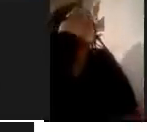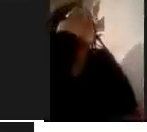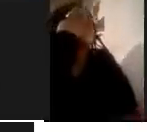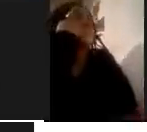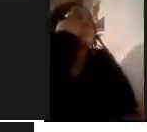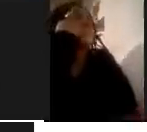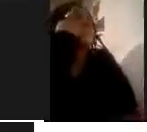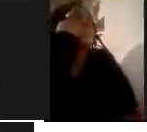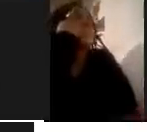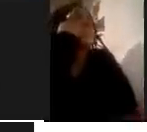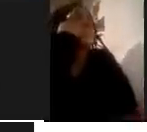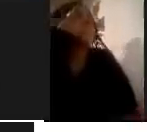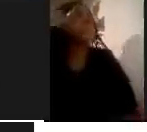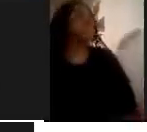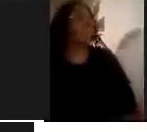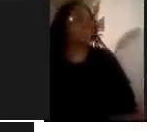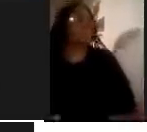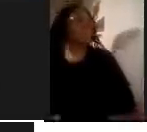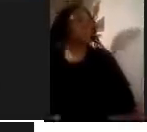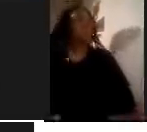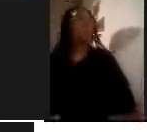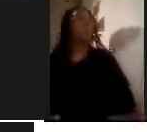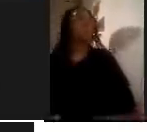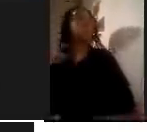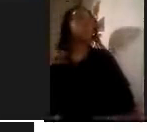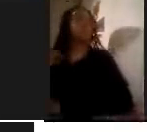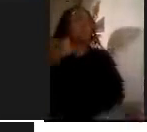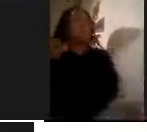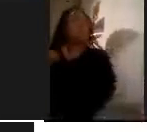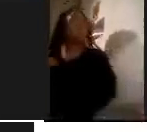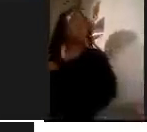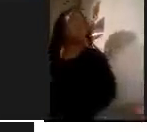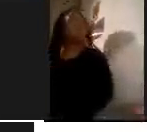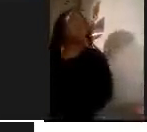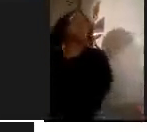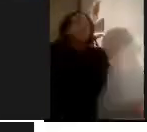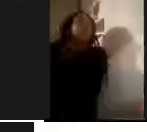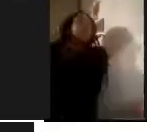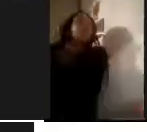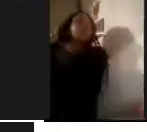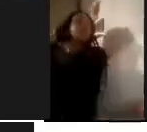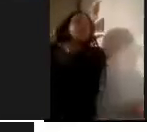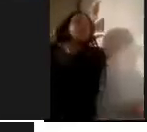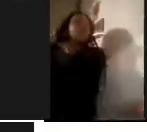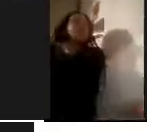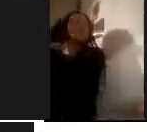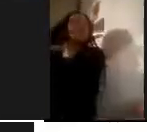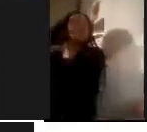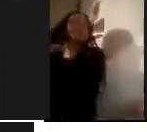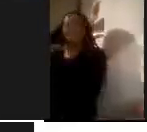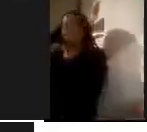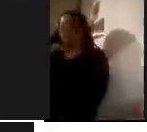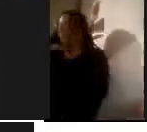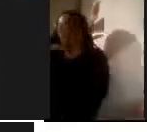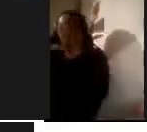Então, o que é o mais importante para a gente fazer essa alimentação